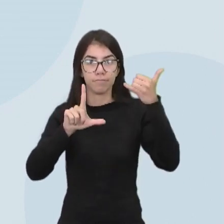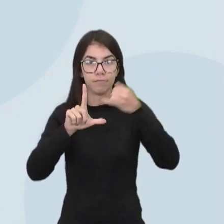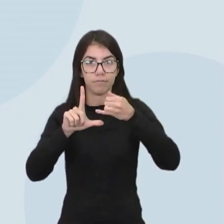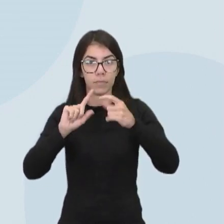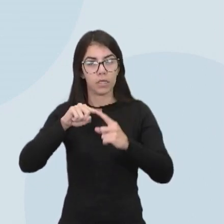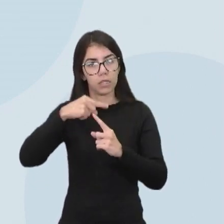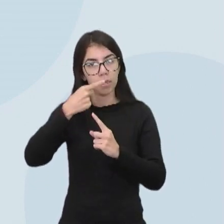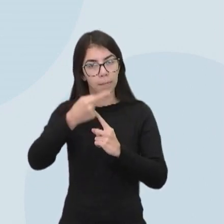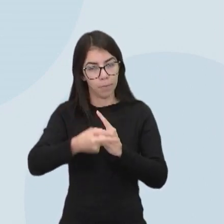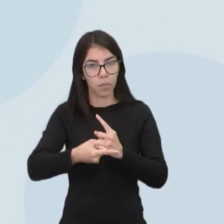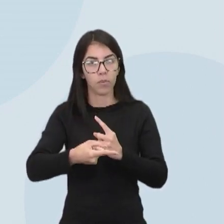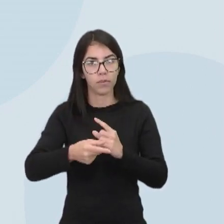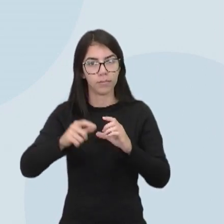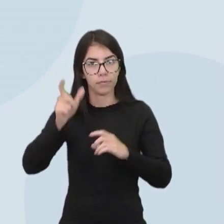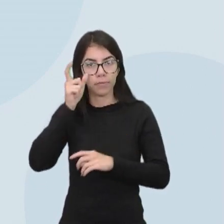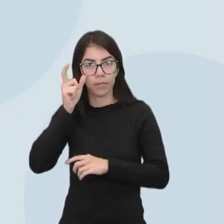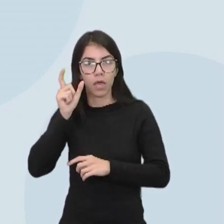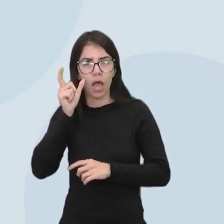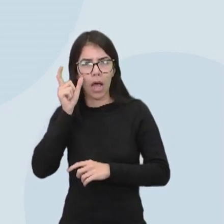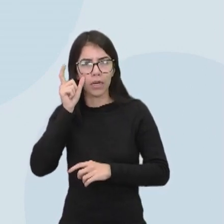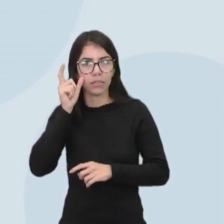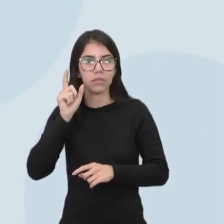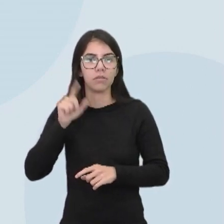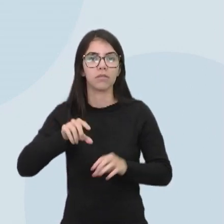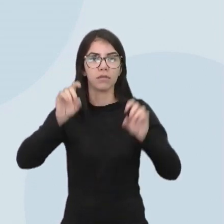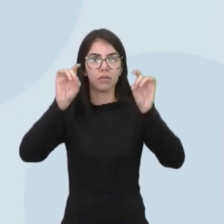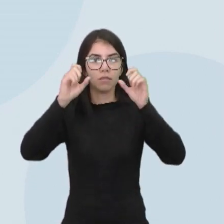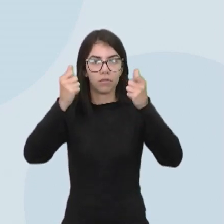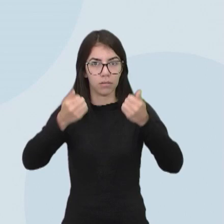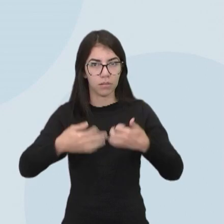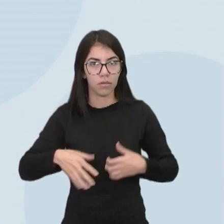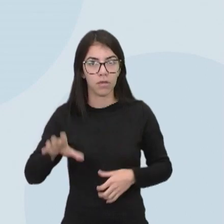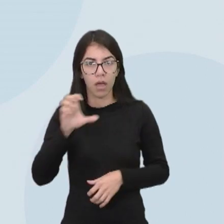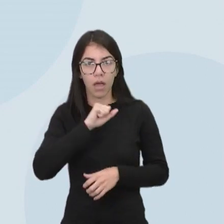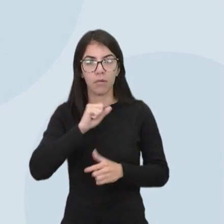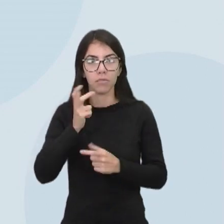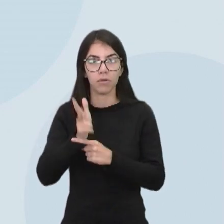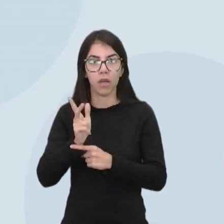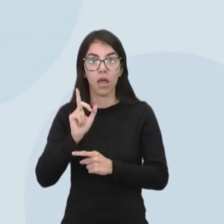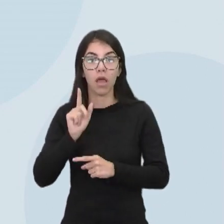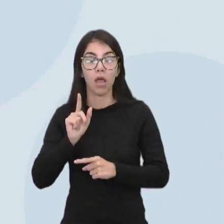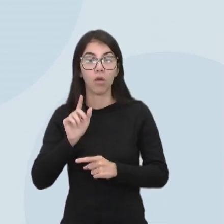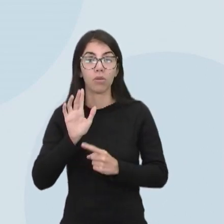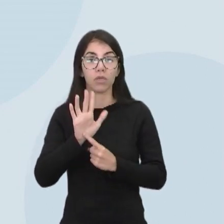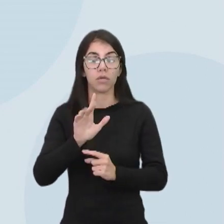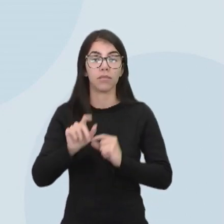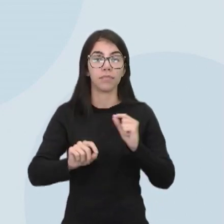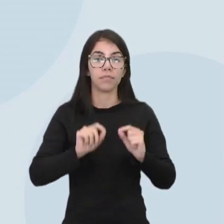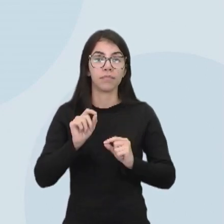assistam depois. Mas só explicando rapidinho o que o vídeo é, ele mostra, por exemplo,